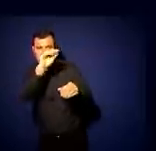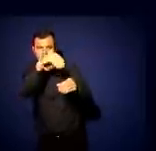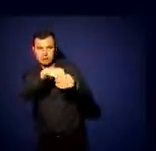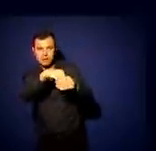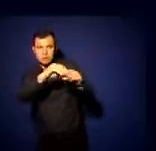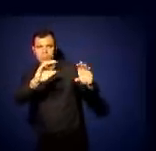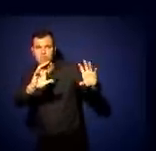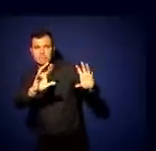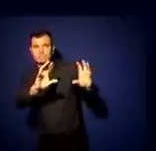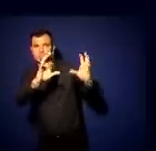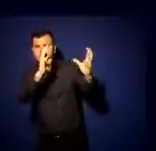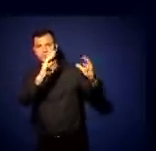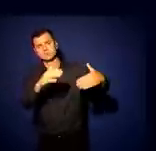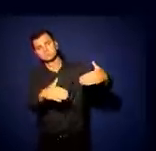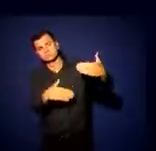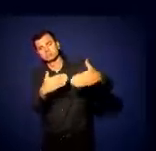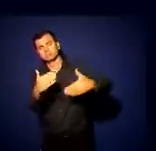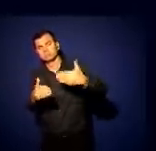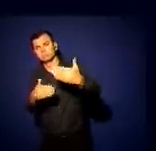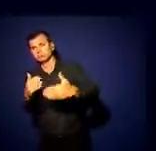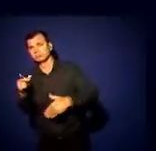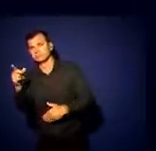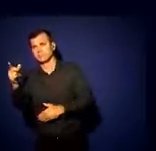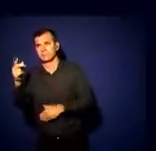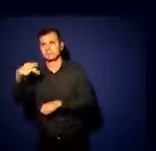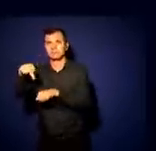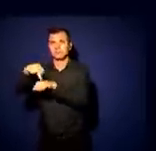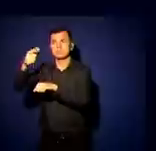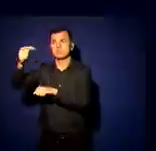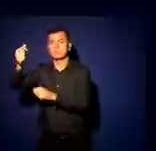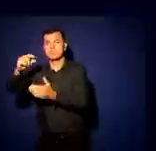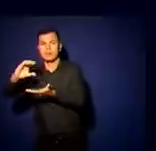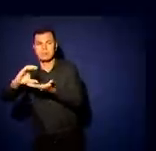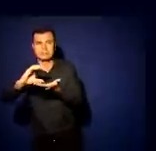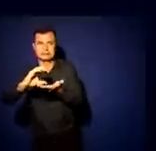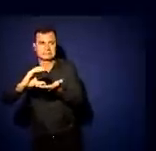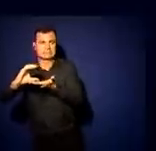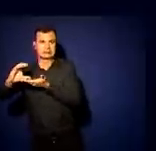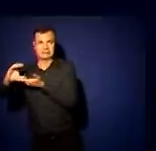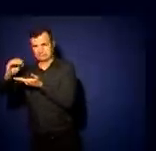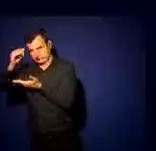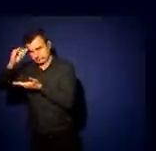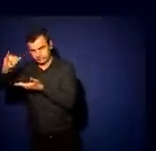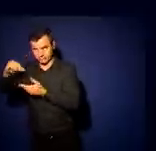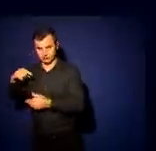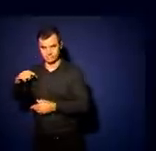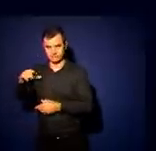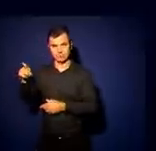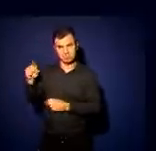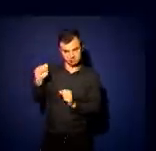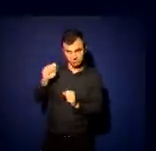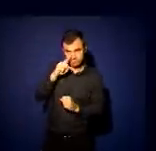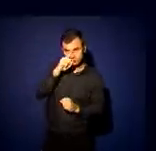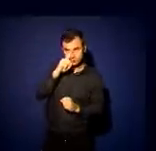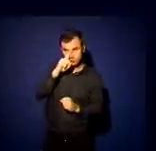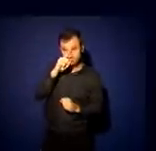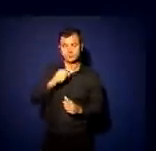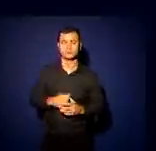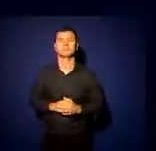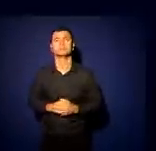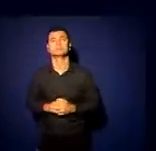uma ruptura para esse fluxo eu posso assustar esse investidor estrangeiro Hoje acabou você é o que mais conhece da cabeça do